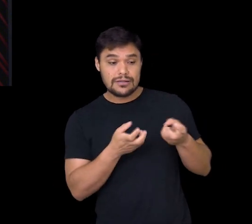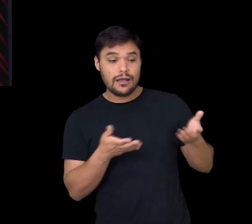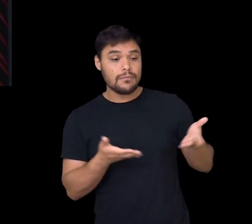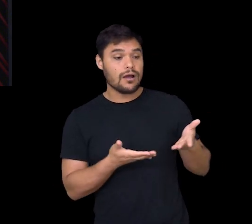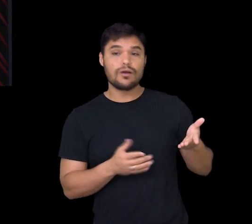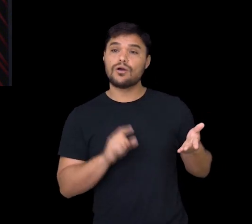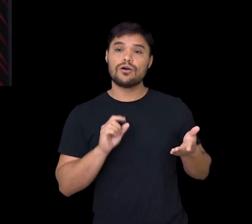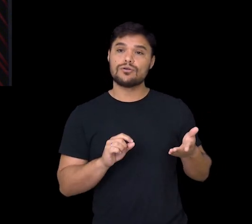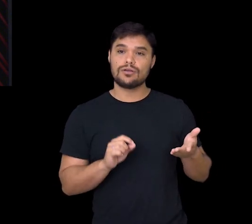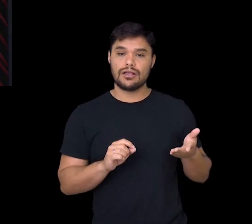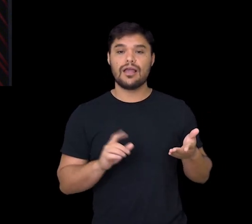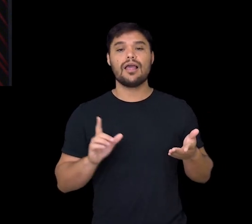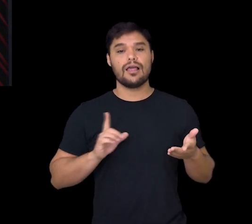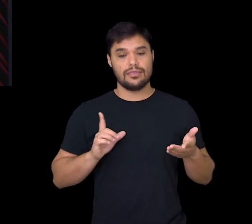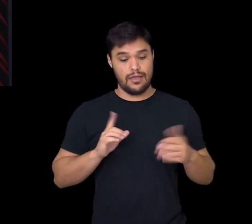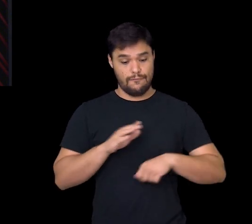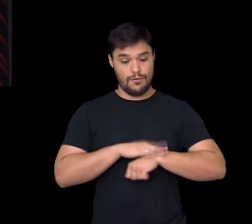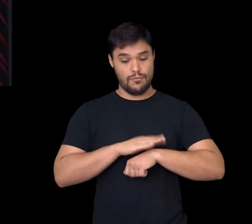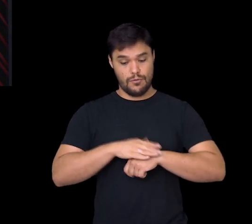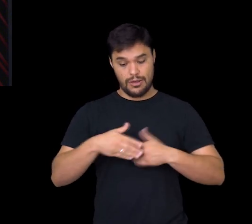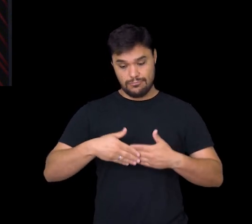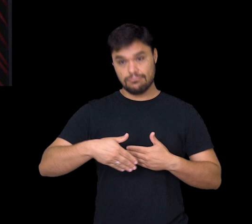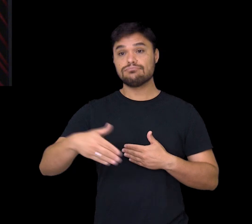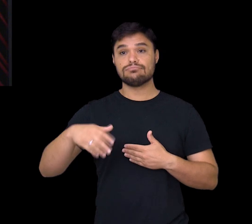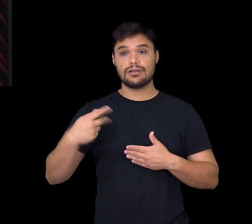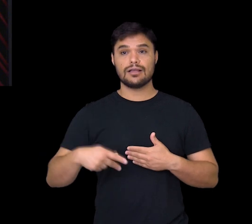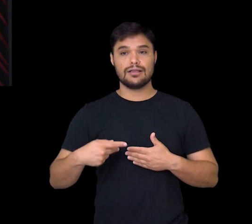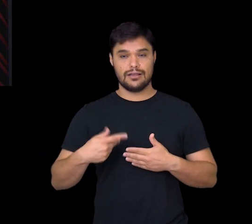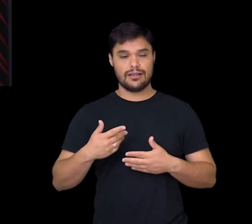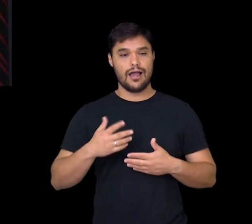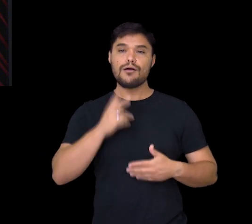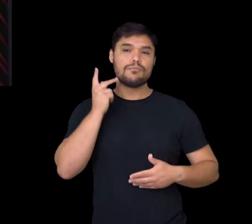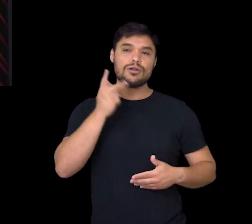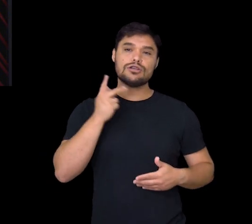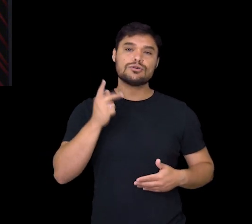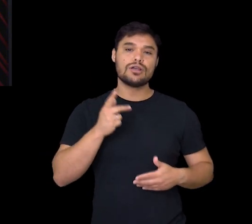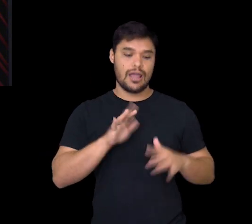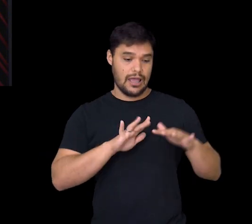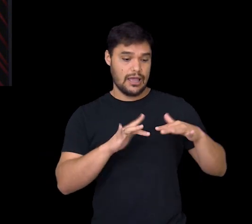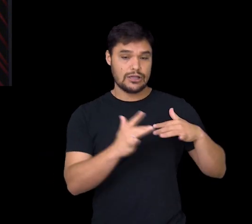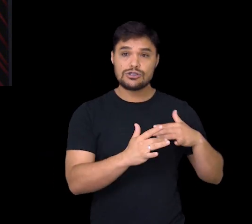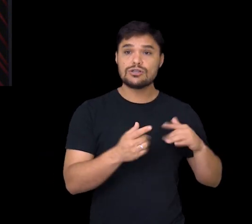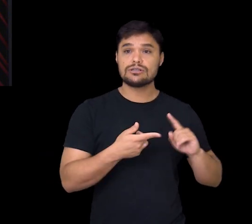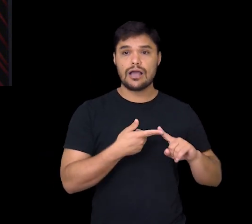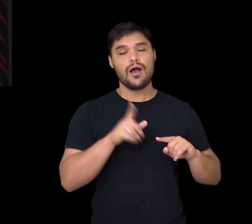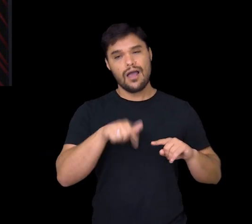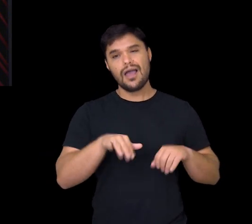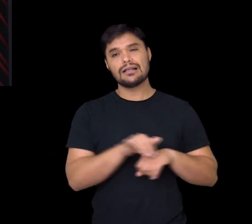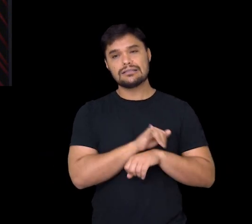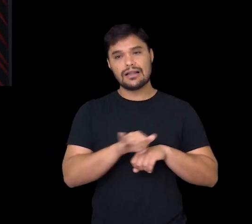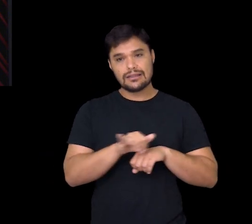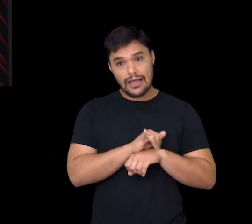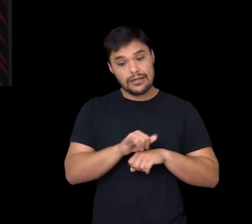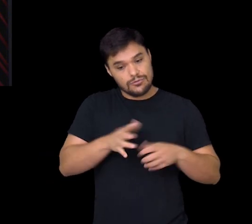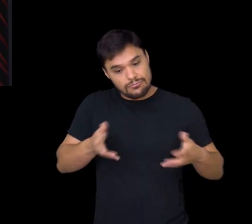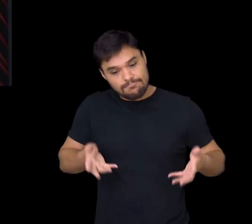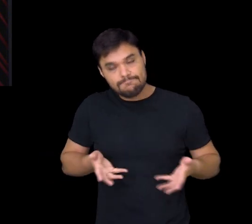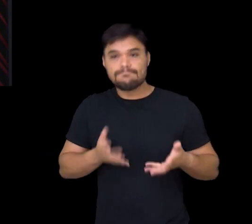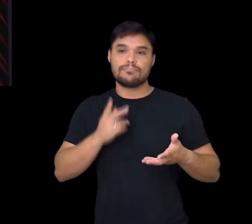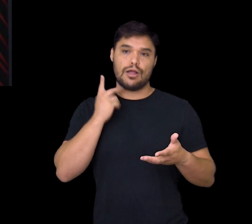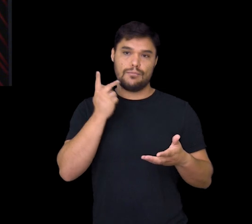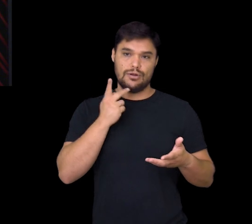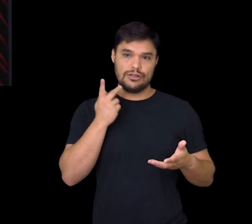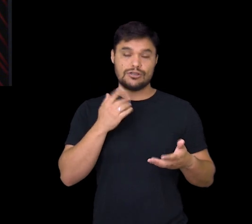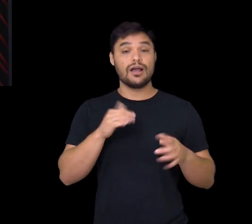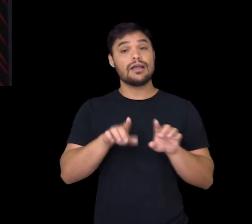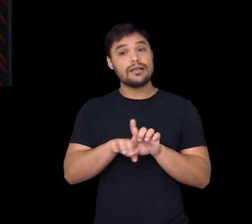vê agora é que, a partir de determinado momento na nossa história política, as redes sociais, elas são mecanismos de se fazer